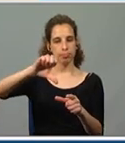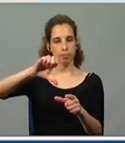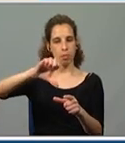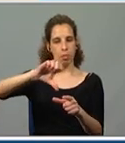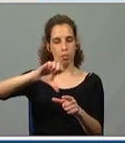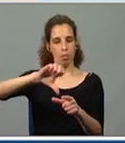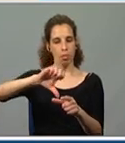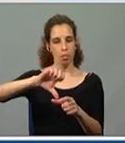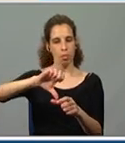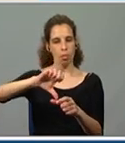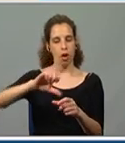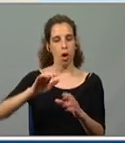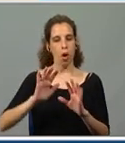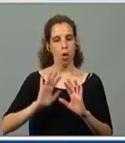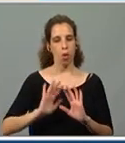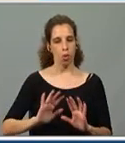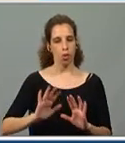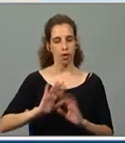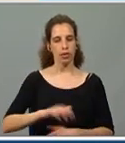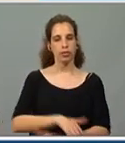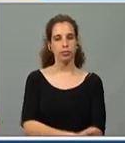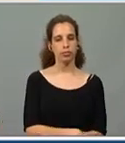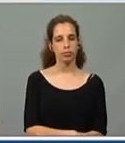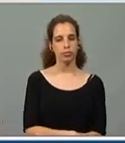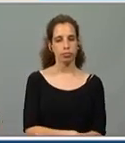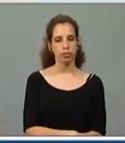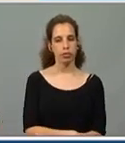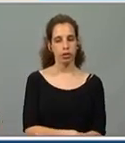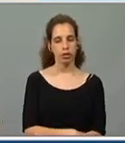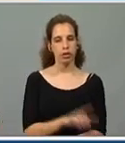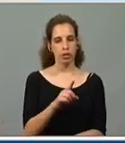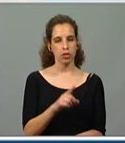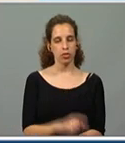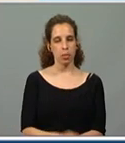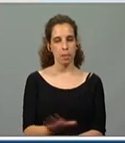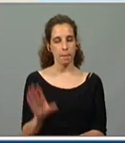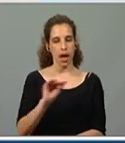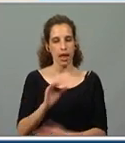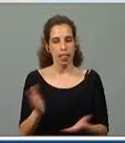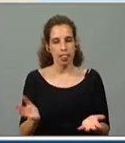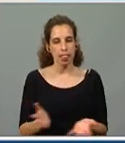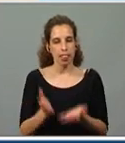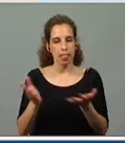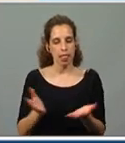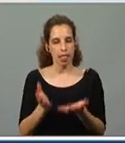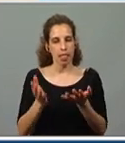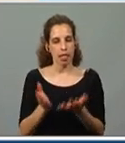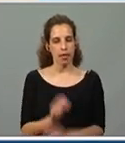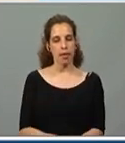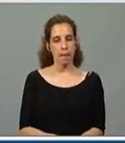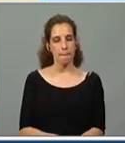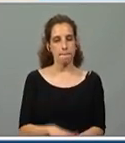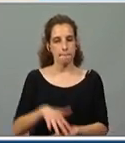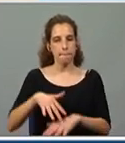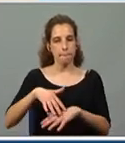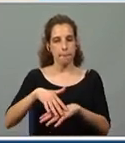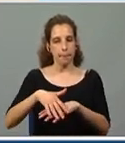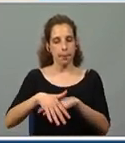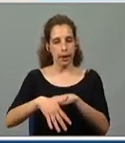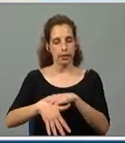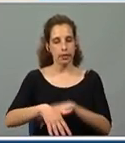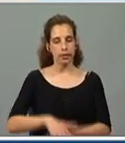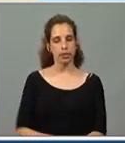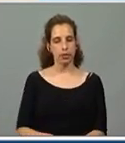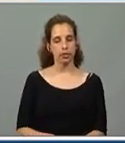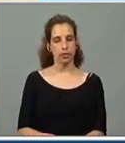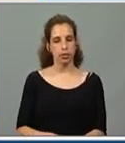devagar a nossa mistura. Estes pedaços mais leves vão conseguir passar